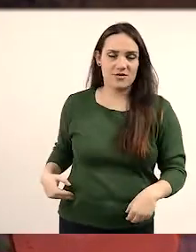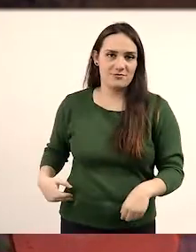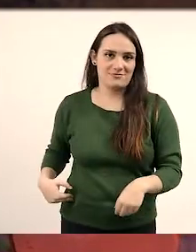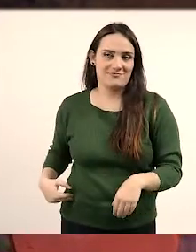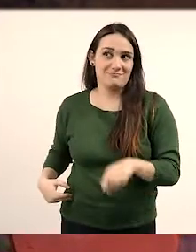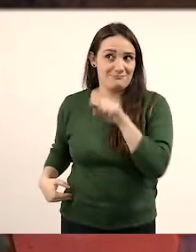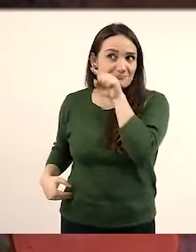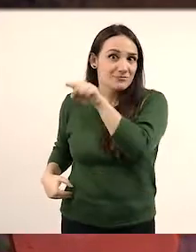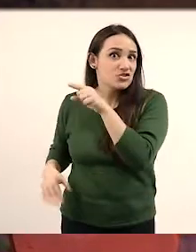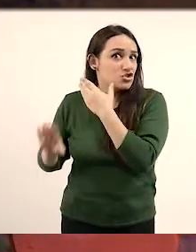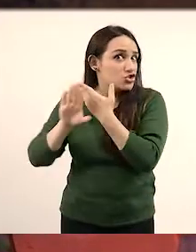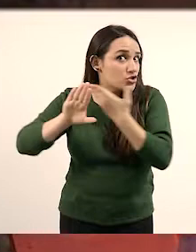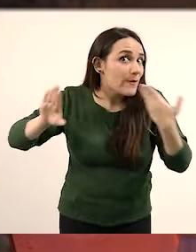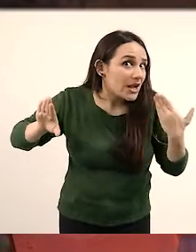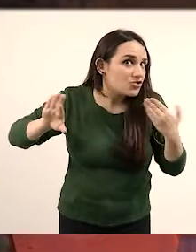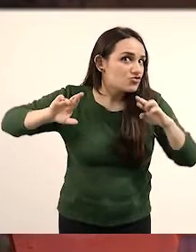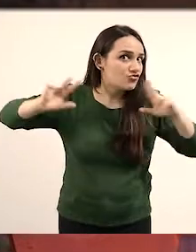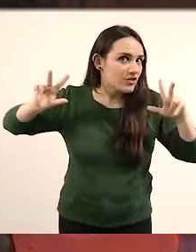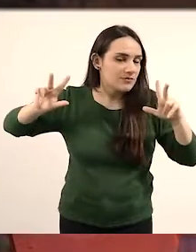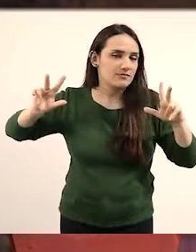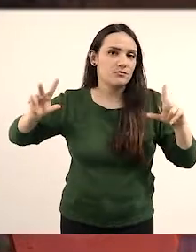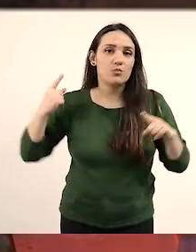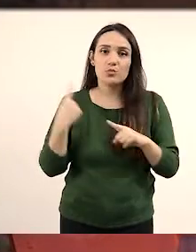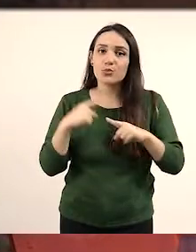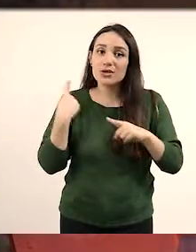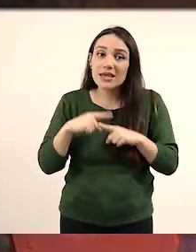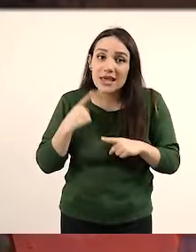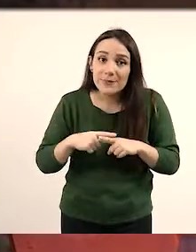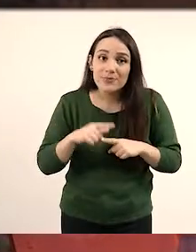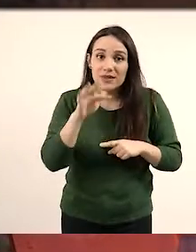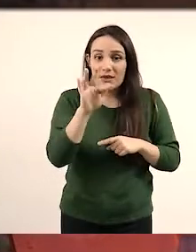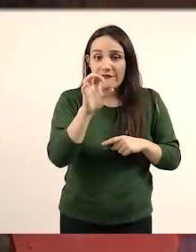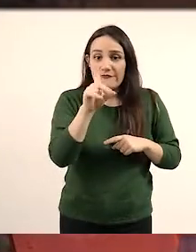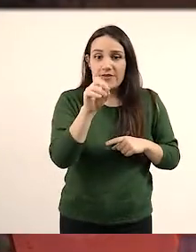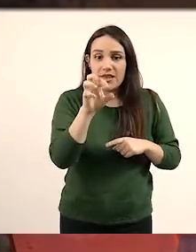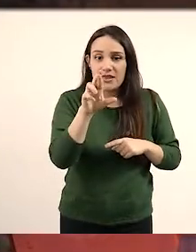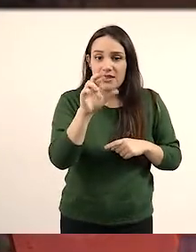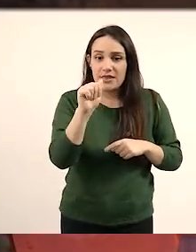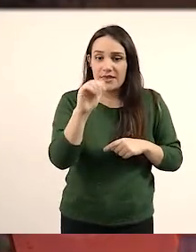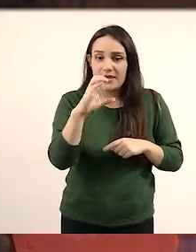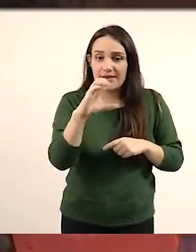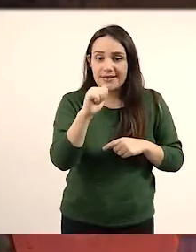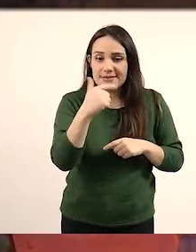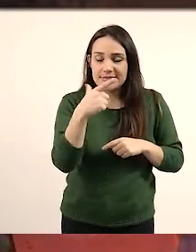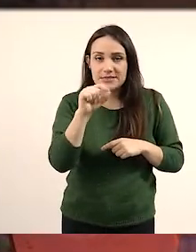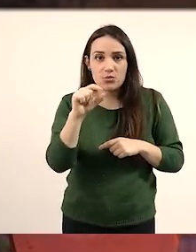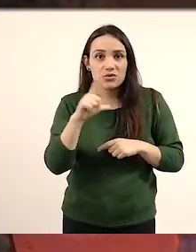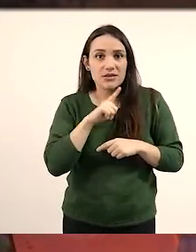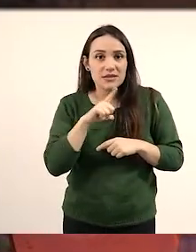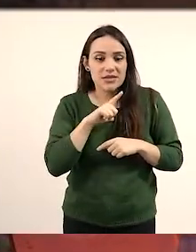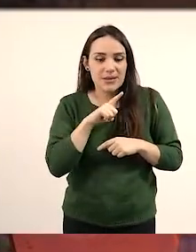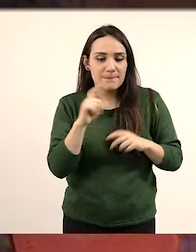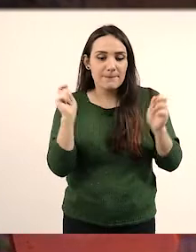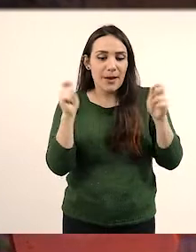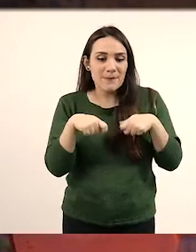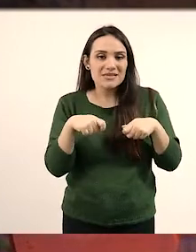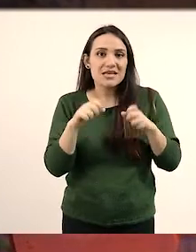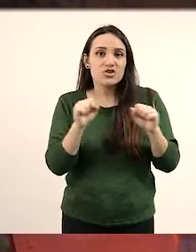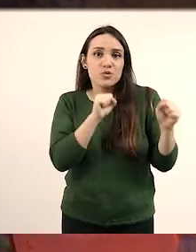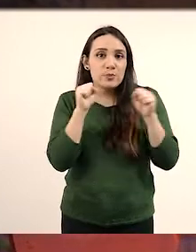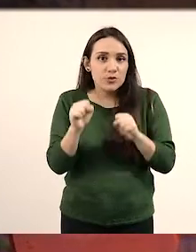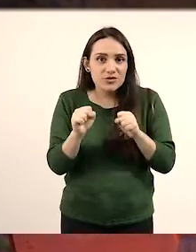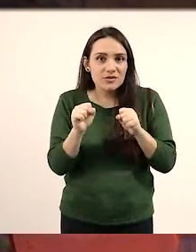federado, ele tem na sua essência uma distribuição de poder e de competência e atribuição. Se se fala em